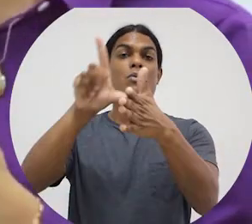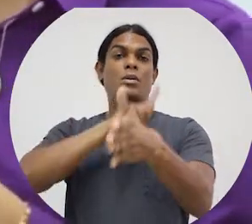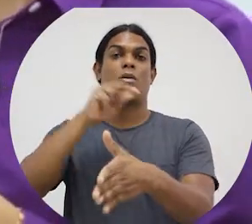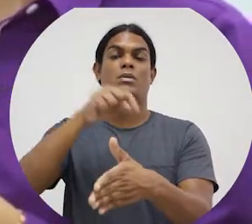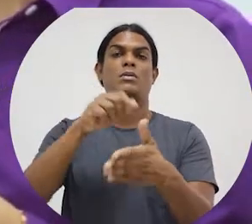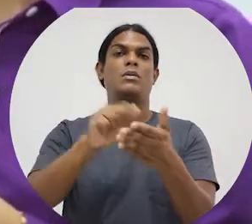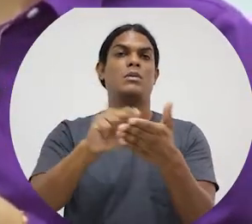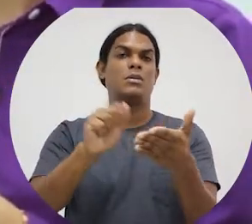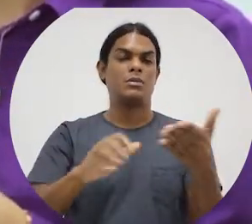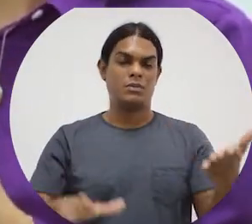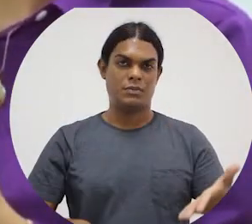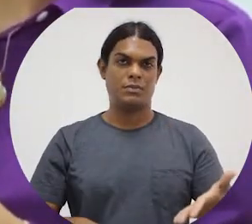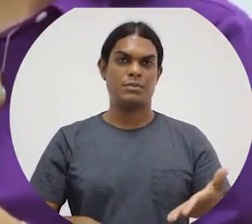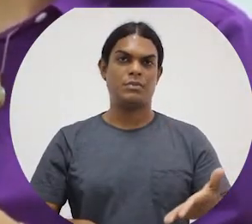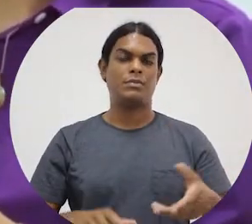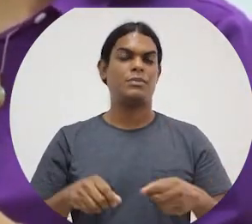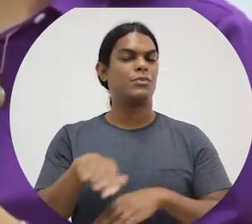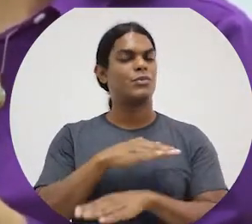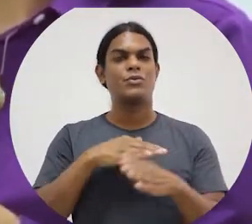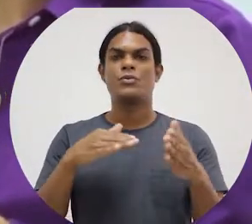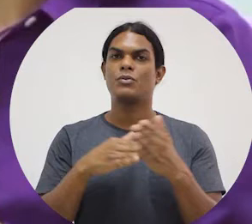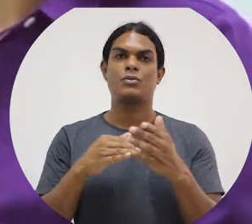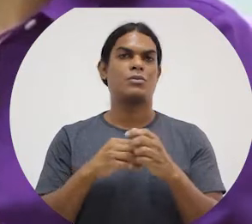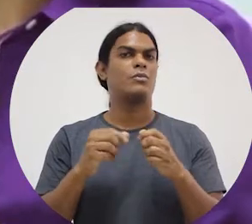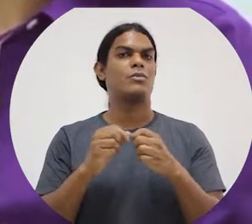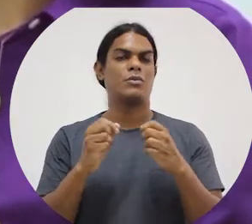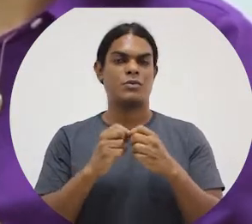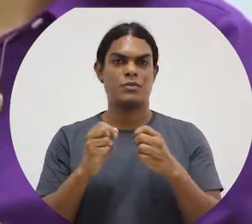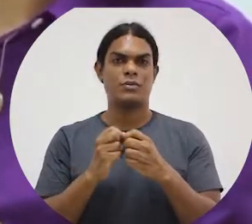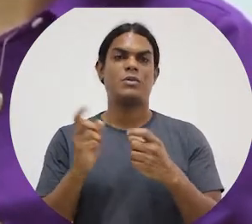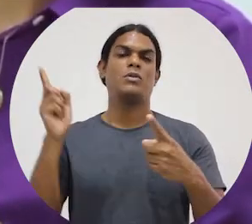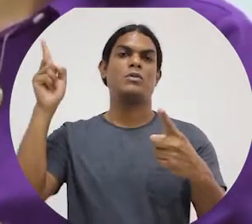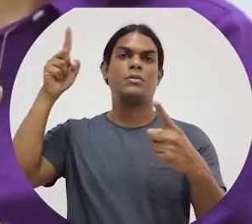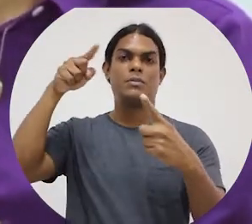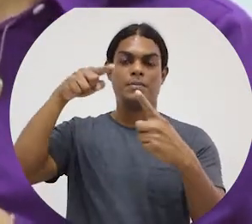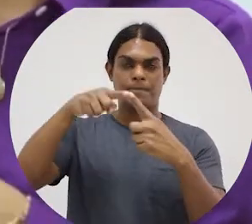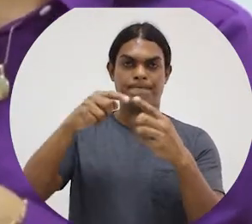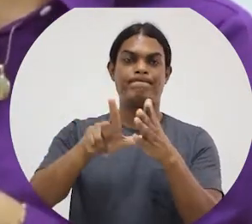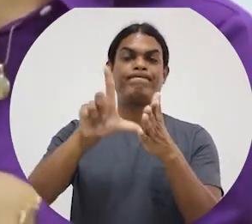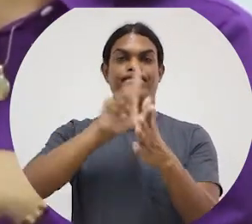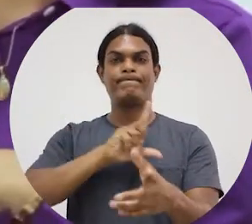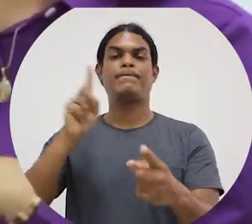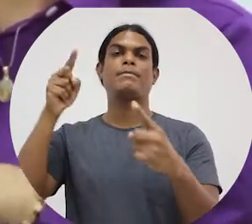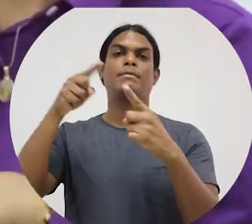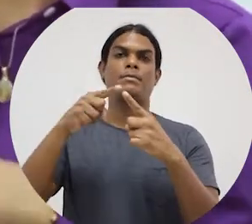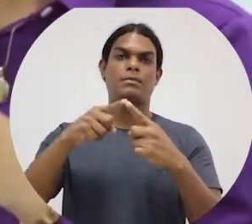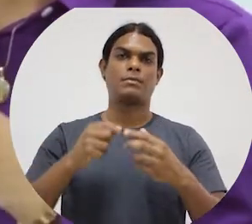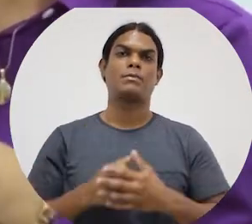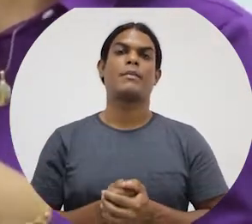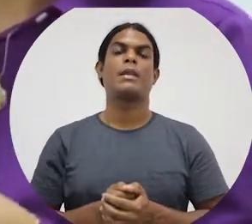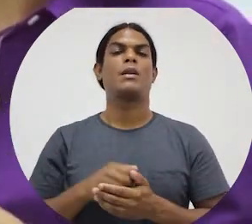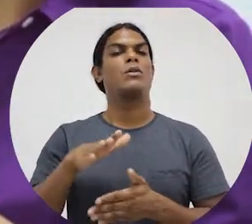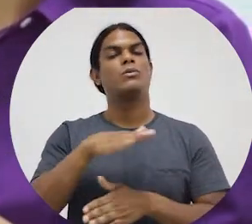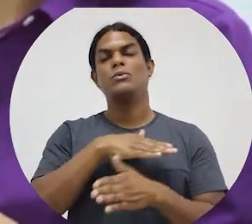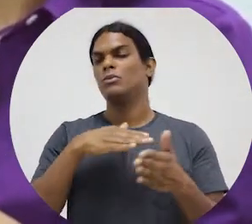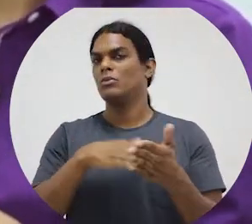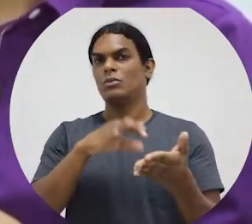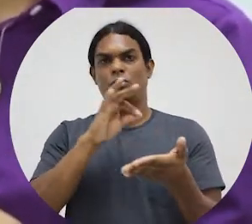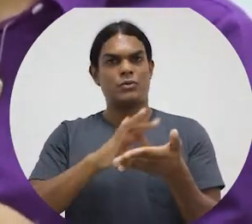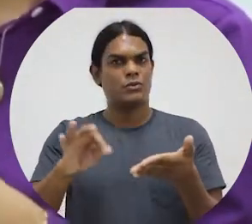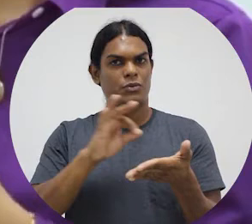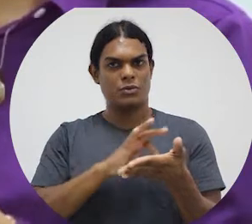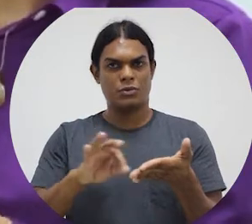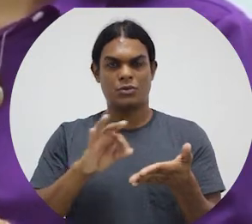execução do serviço ou da operação que for negociada com eles. É tudo o que for posto por